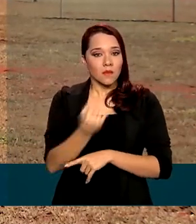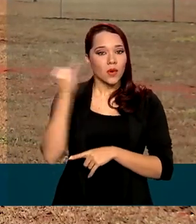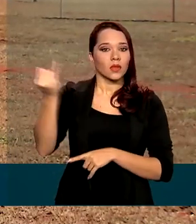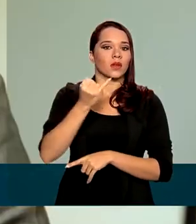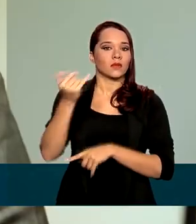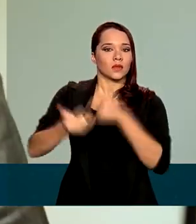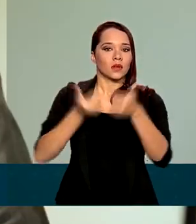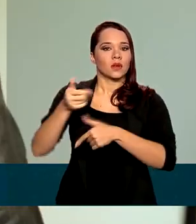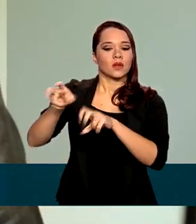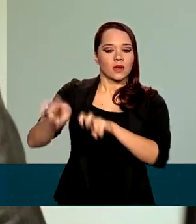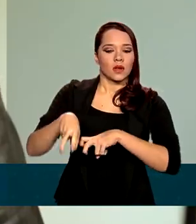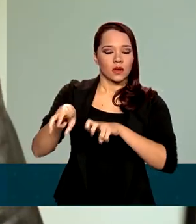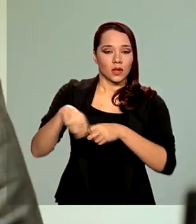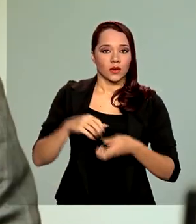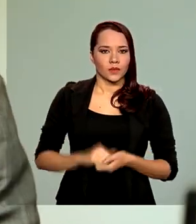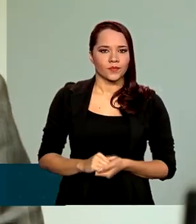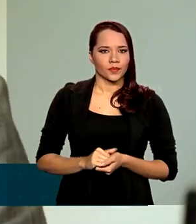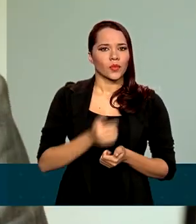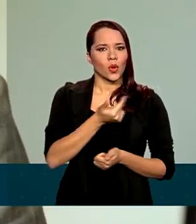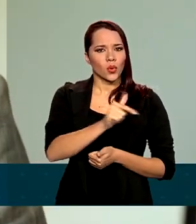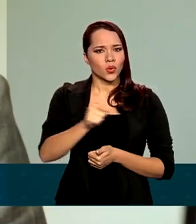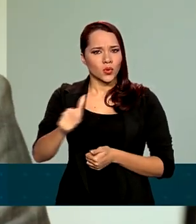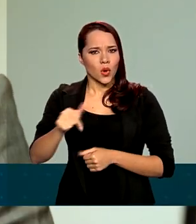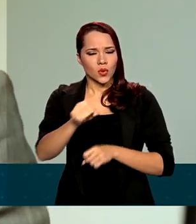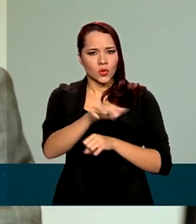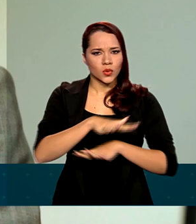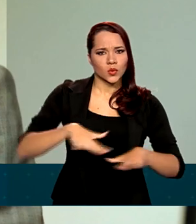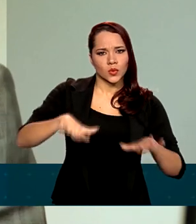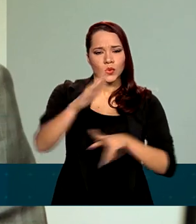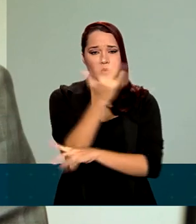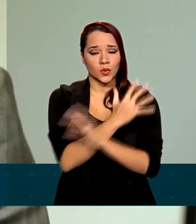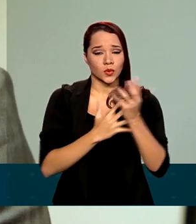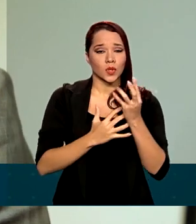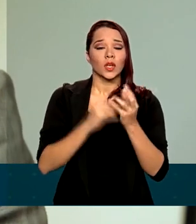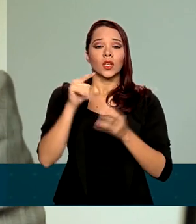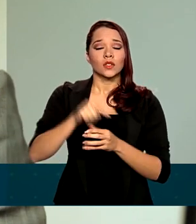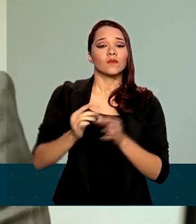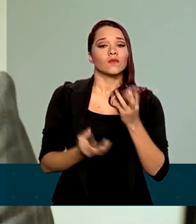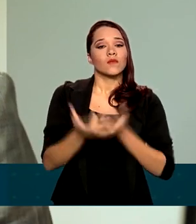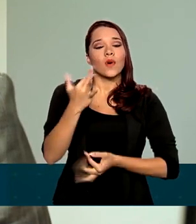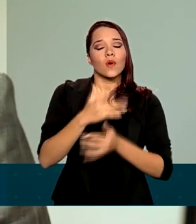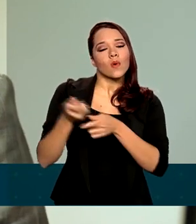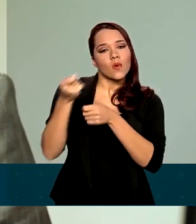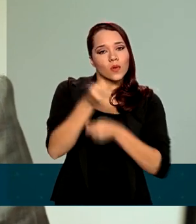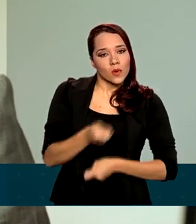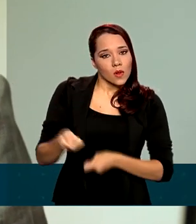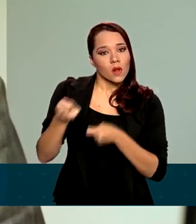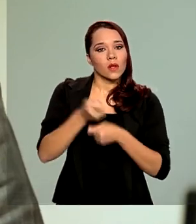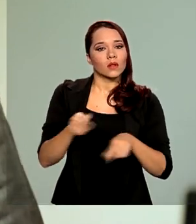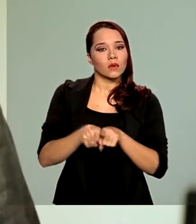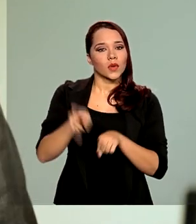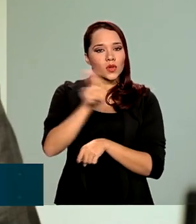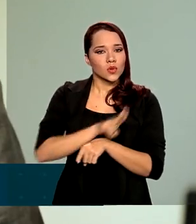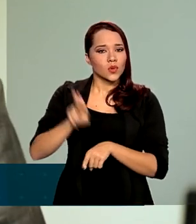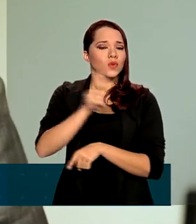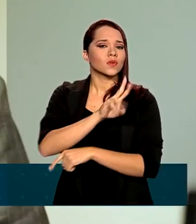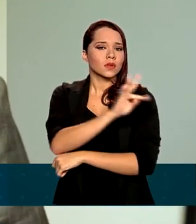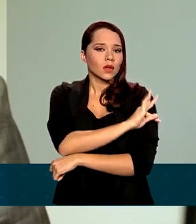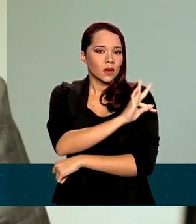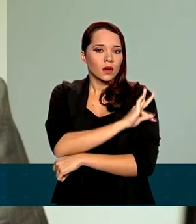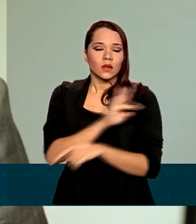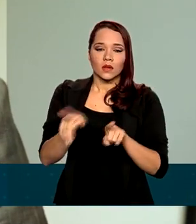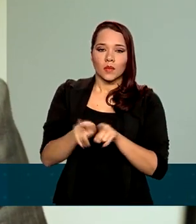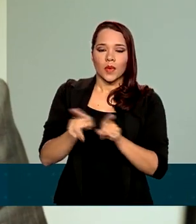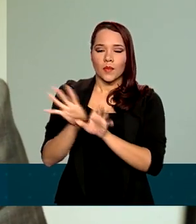agrícolas. Nos outros biomas, as exceções previstas em lei de fogo controlado, de uso para a técnica e também para